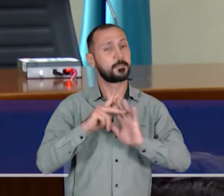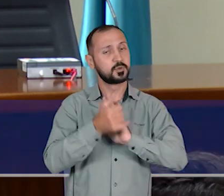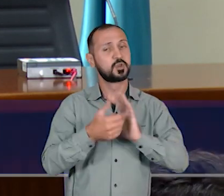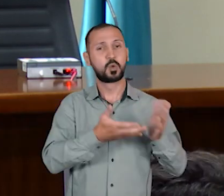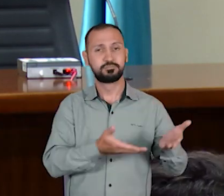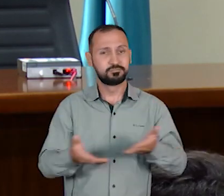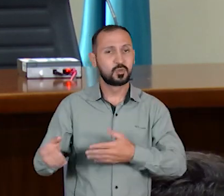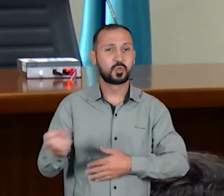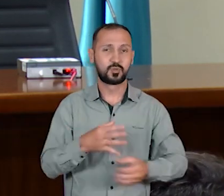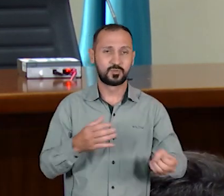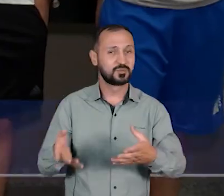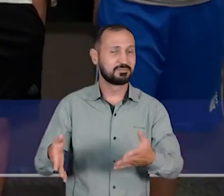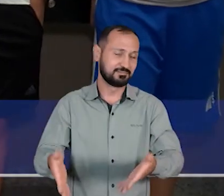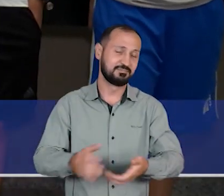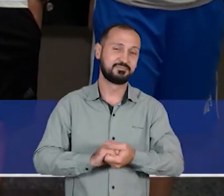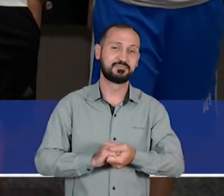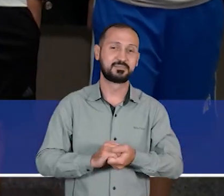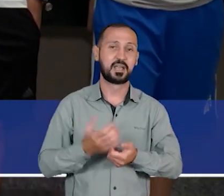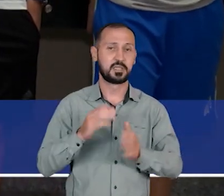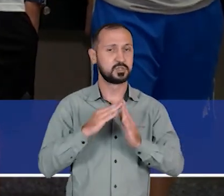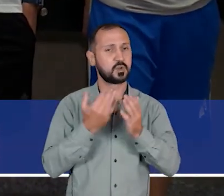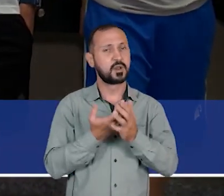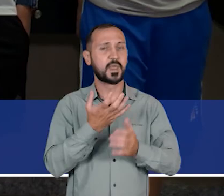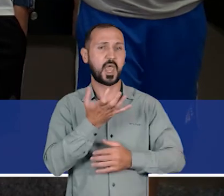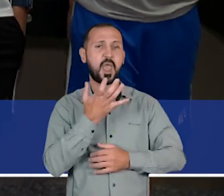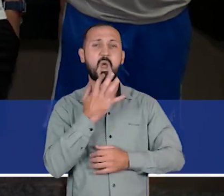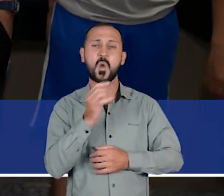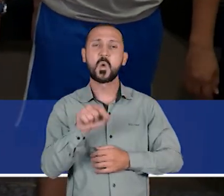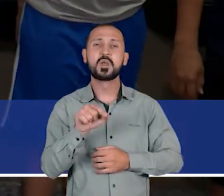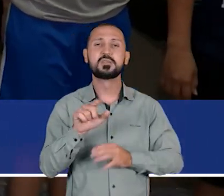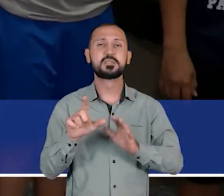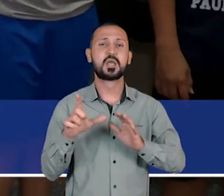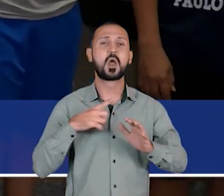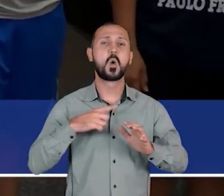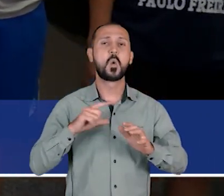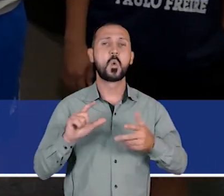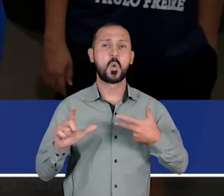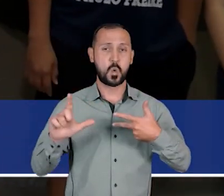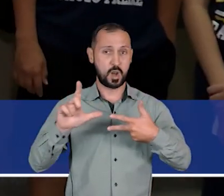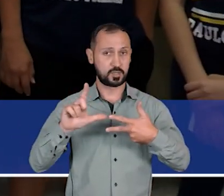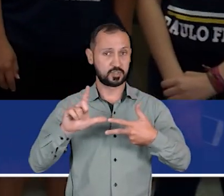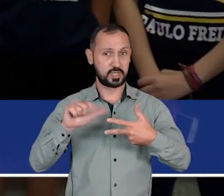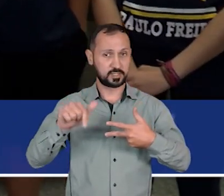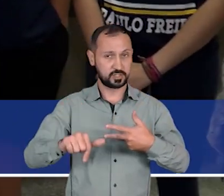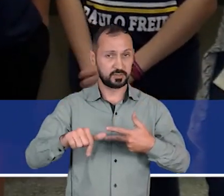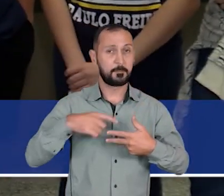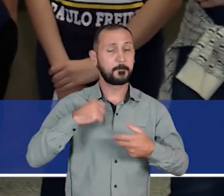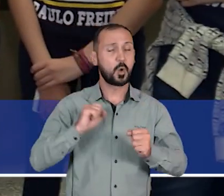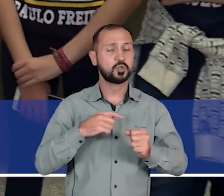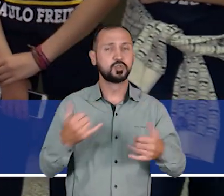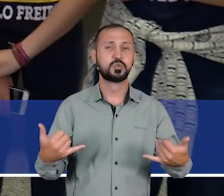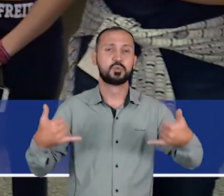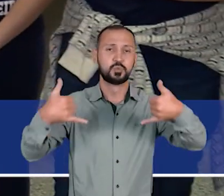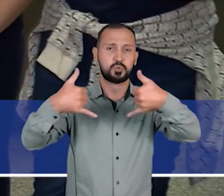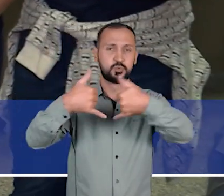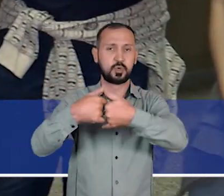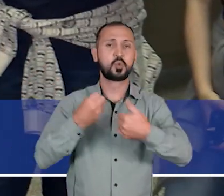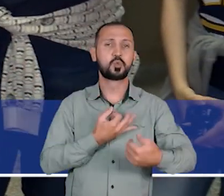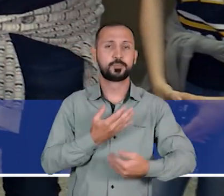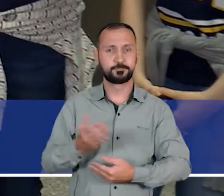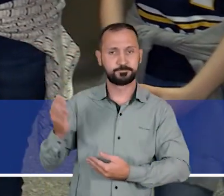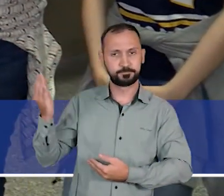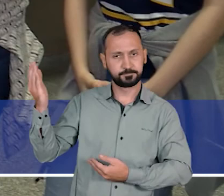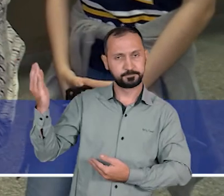venham mais escolas para cá, para a nossa Assembleia. As escolas que pretendem conhecer um pouco mais do Legislativo Estadual podem entrar em contato